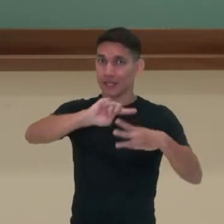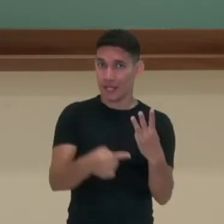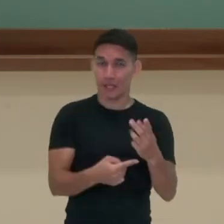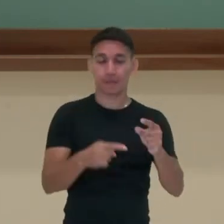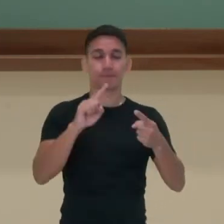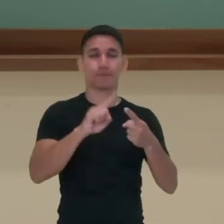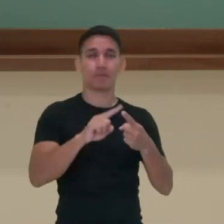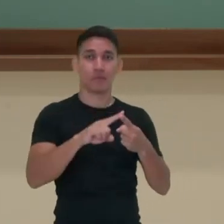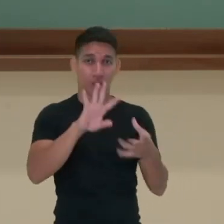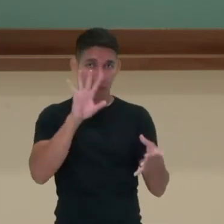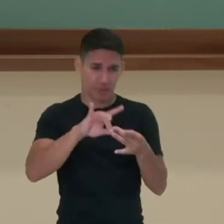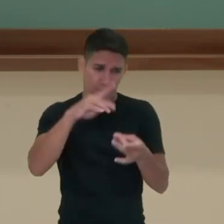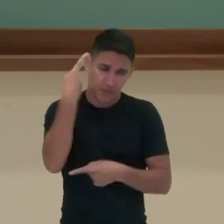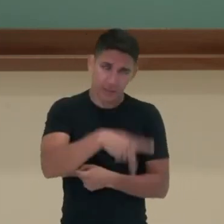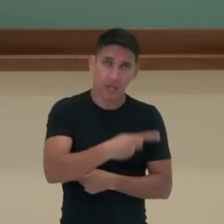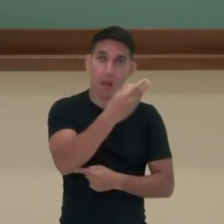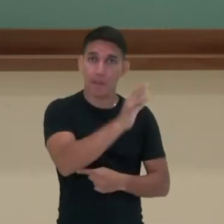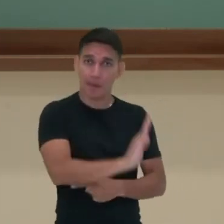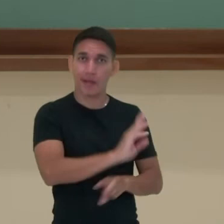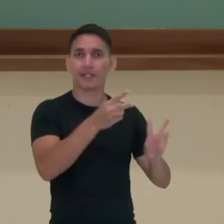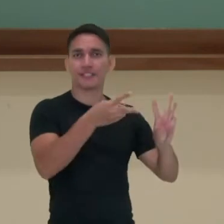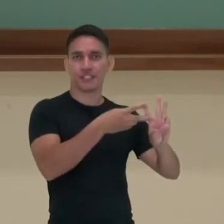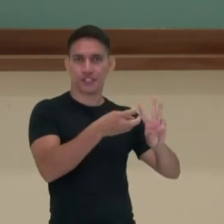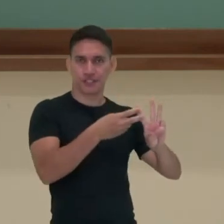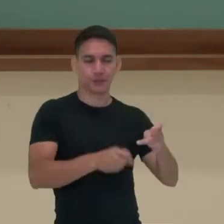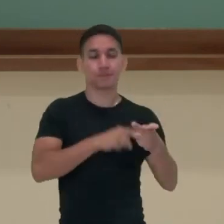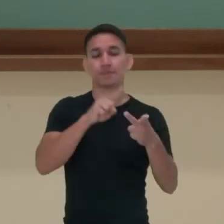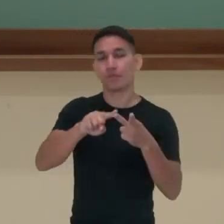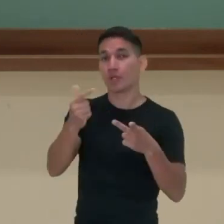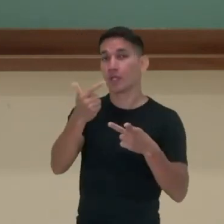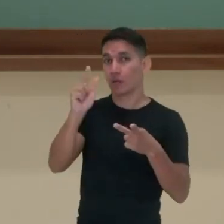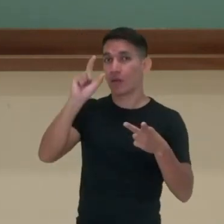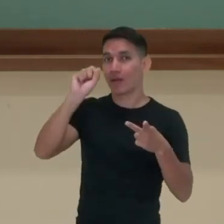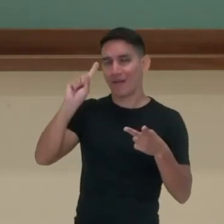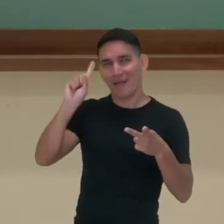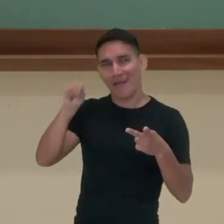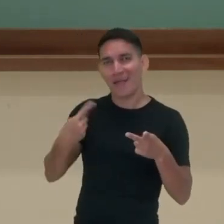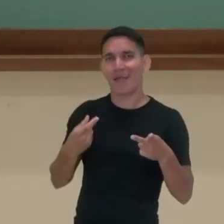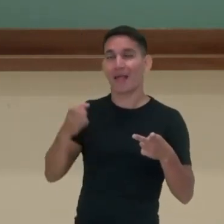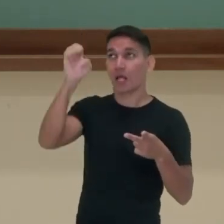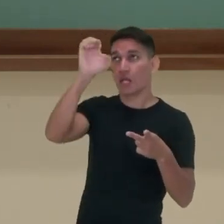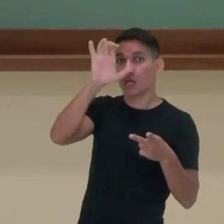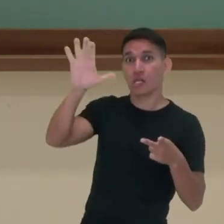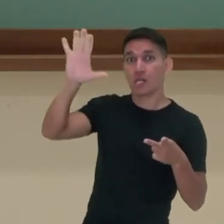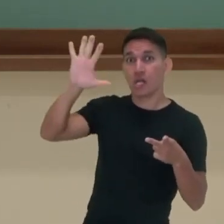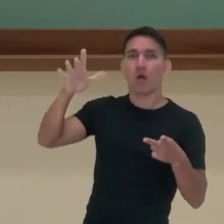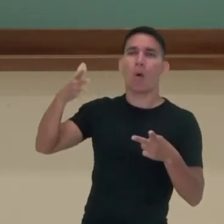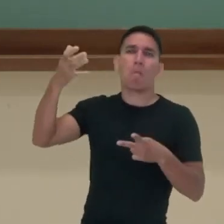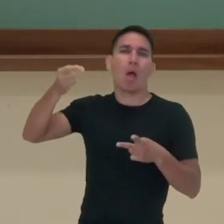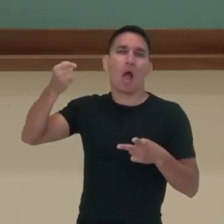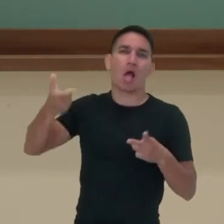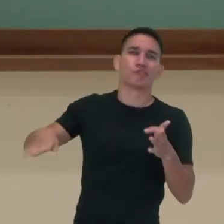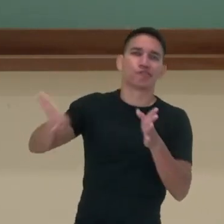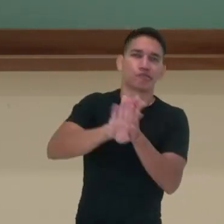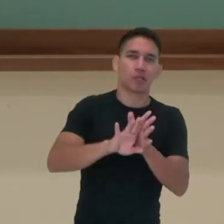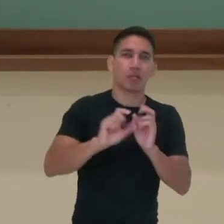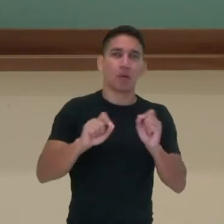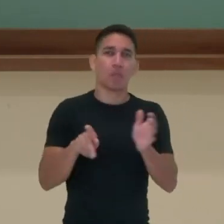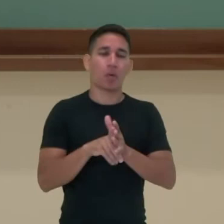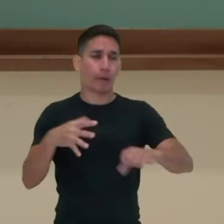etnia original do Brasil, né? Que são os indígenas, os europeus brancos que vieram aí na